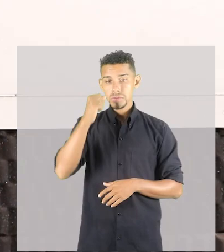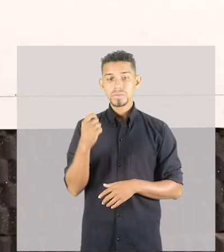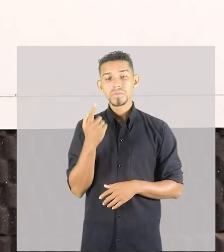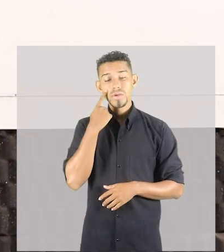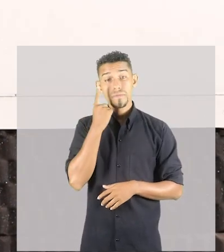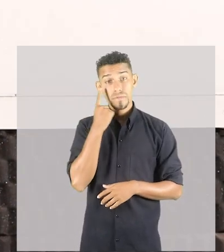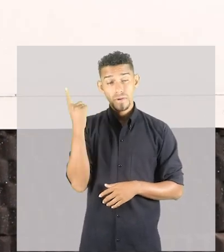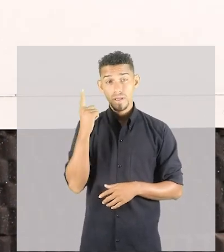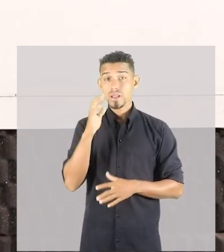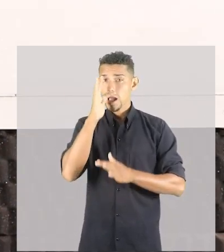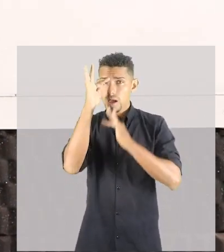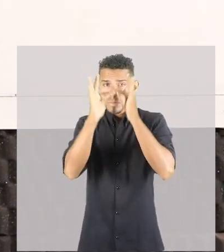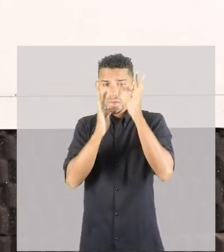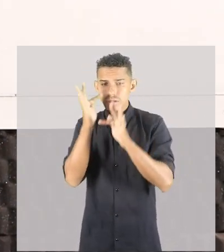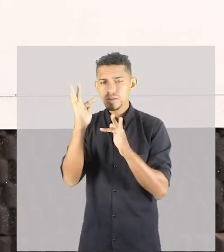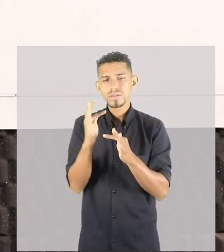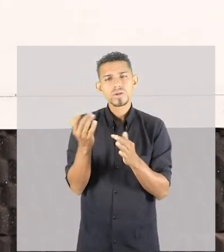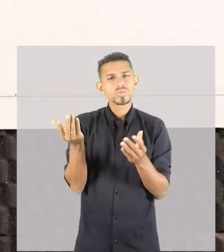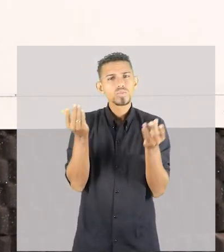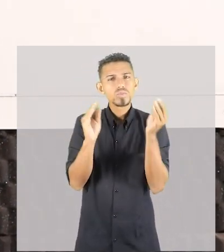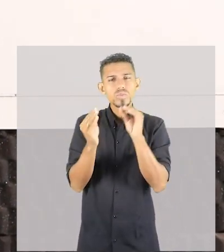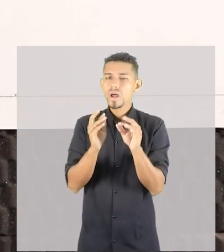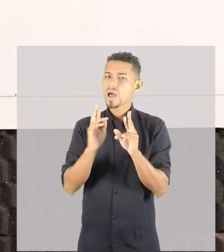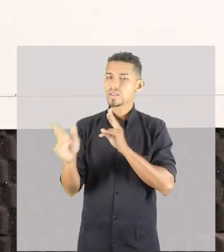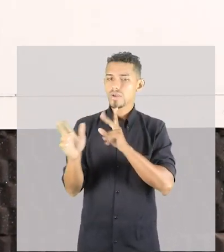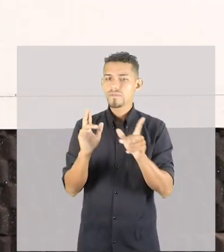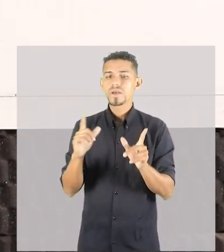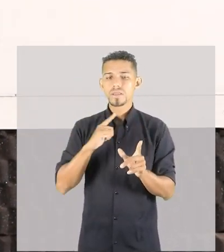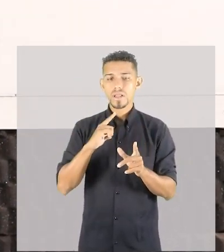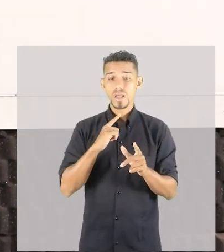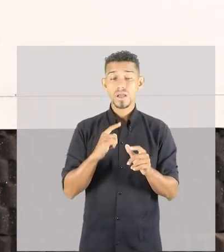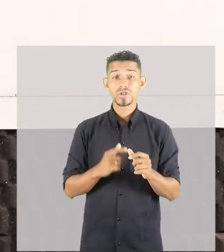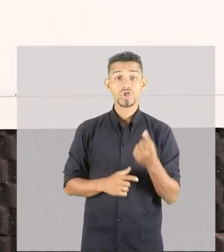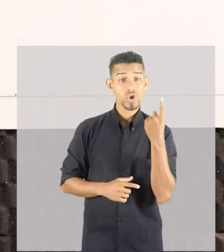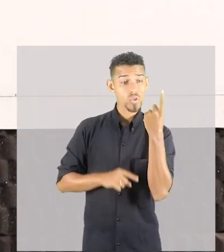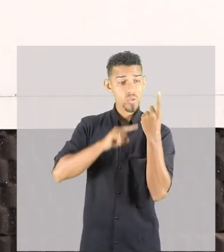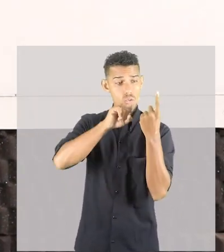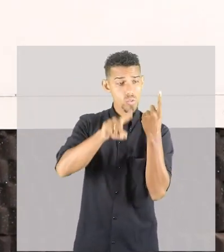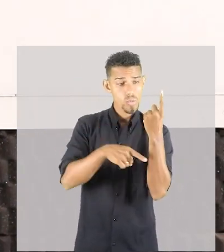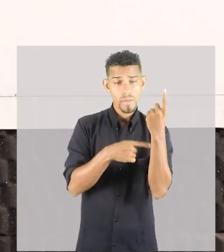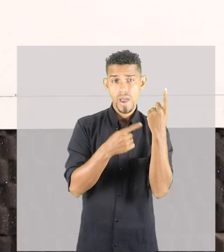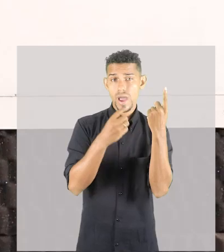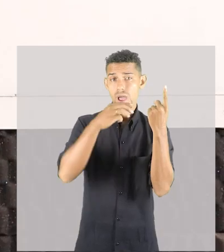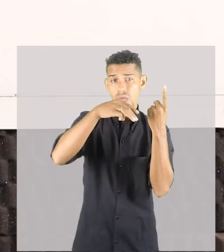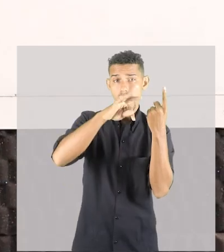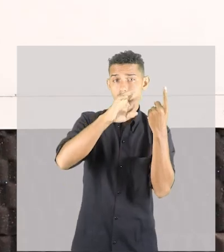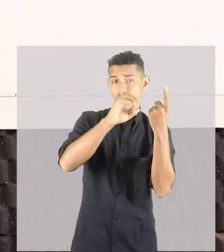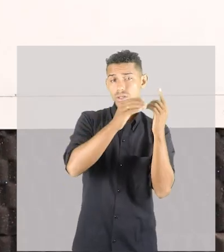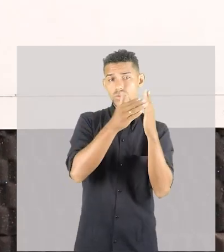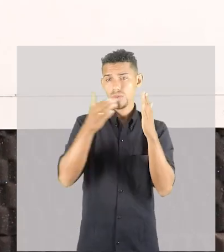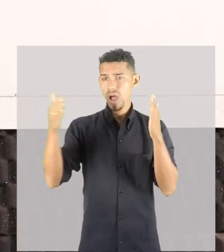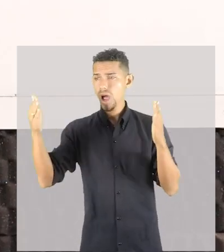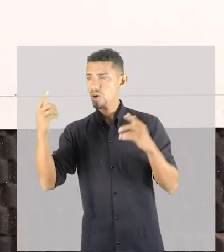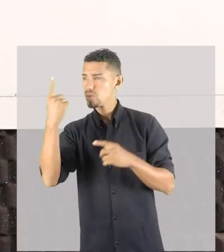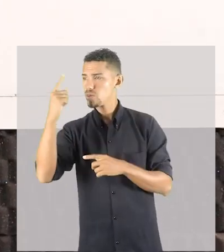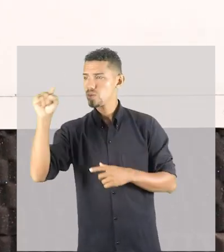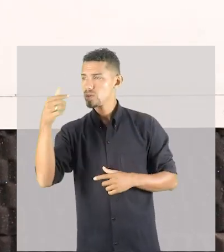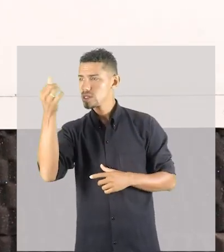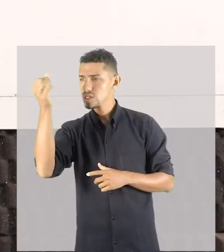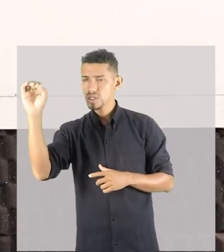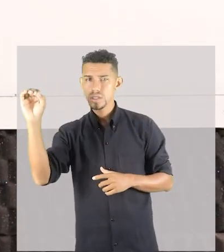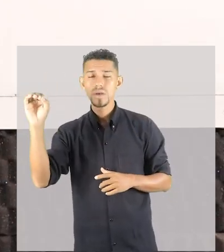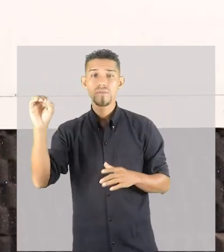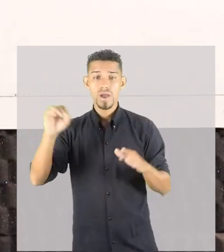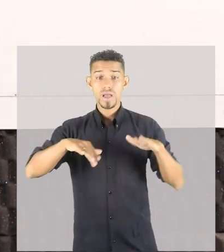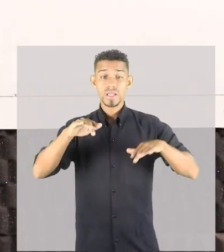na planta a gente colocou, né, a diferença de 1 metro para 1,60 m, o comprimento da vagem, ela vai